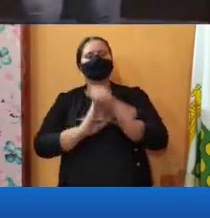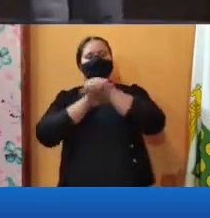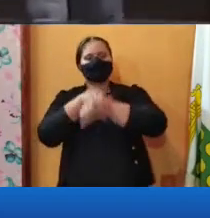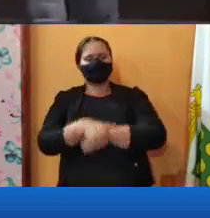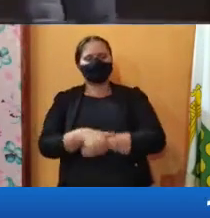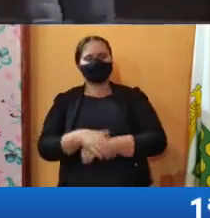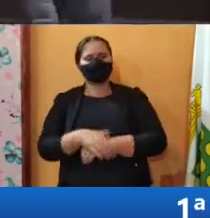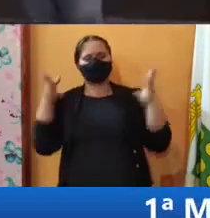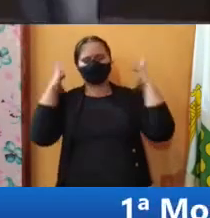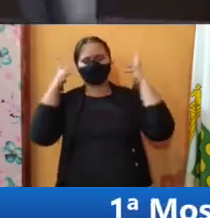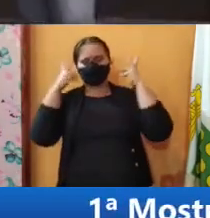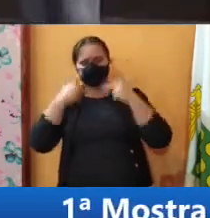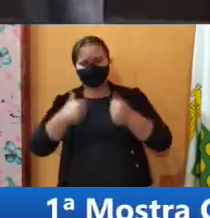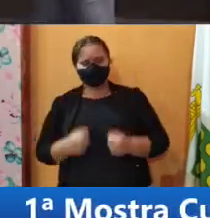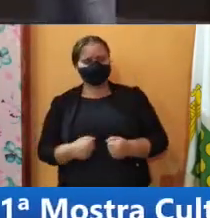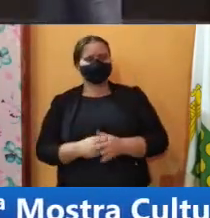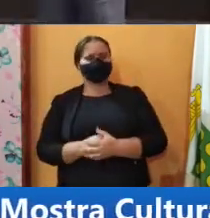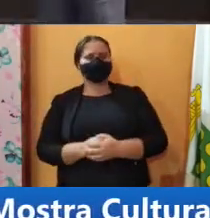maravilhosa, tá?